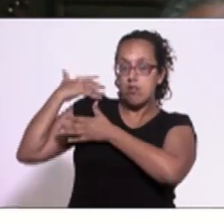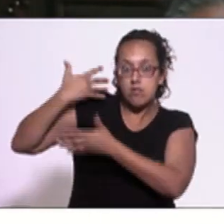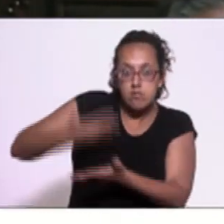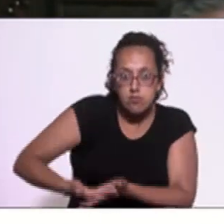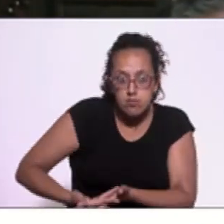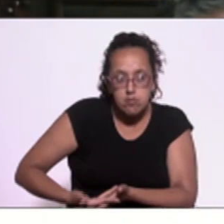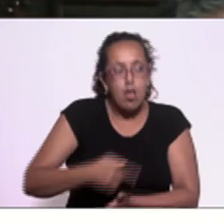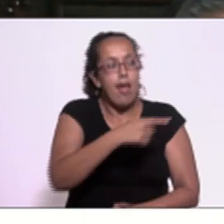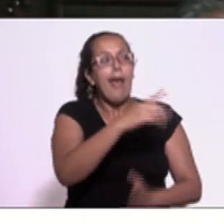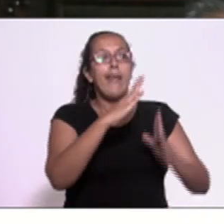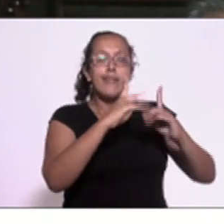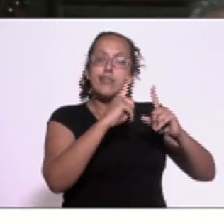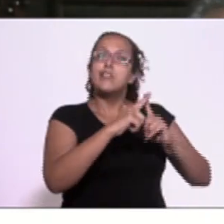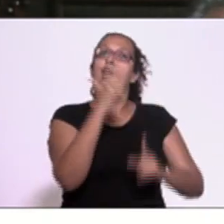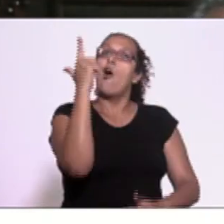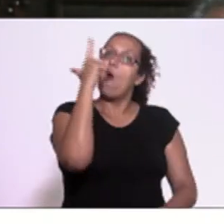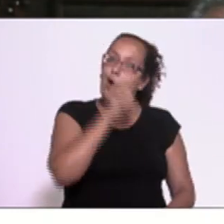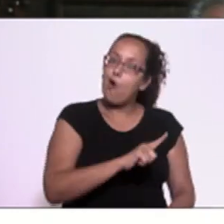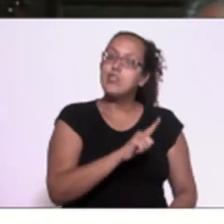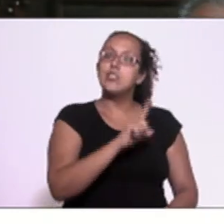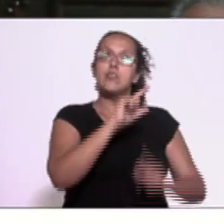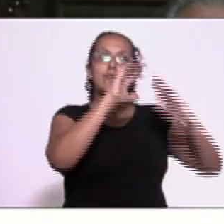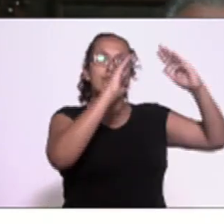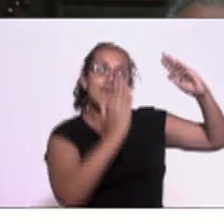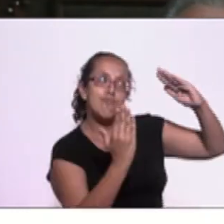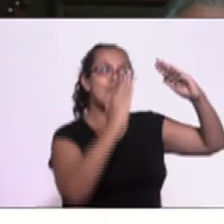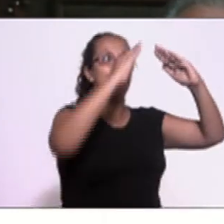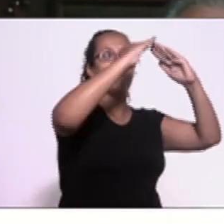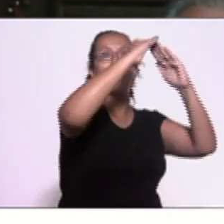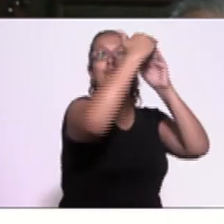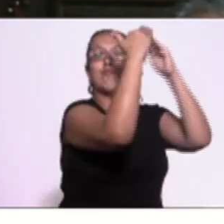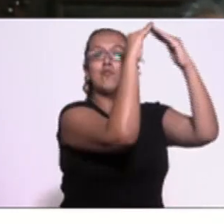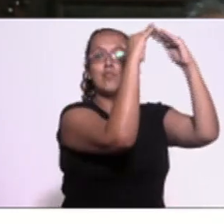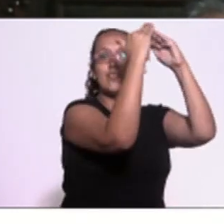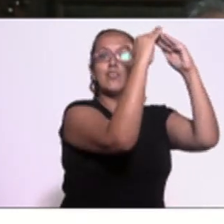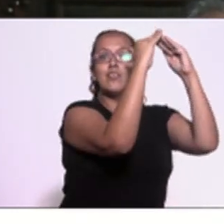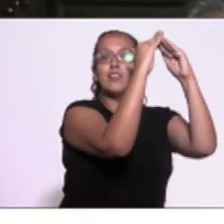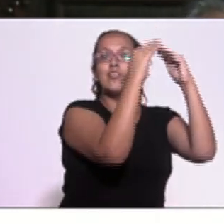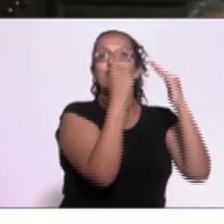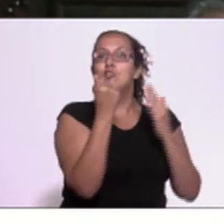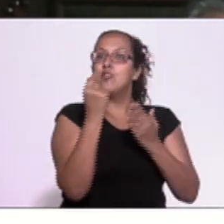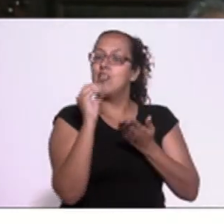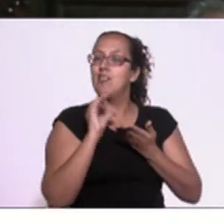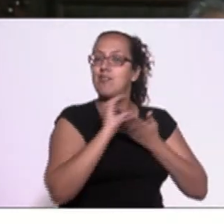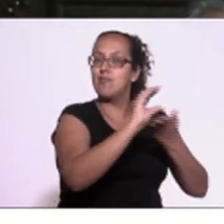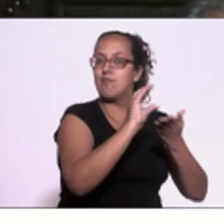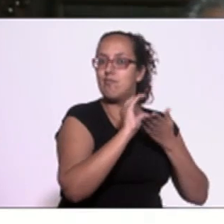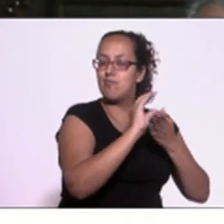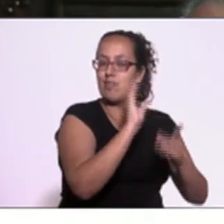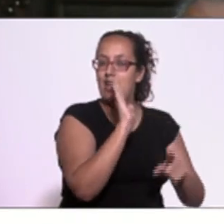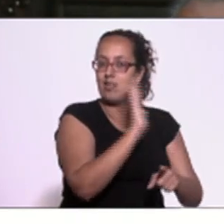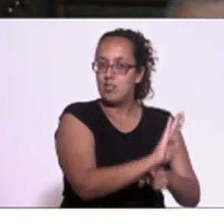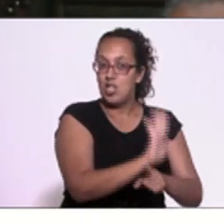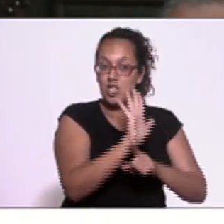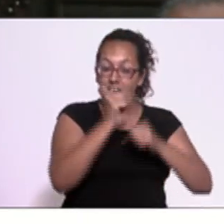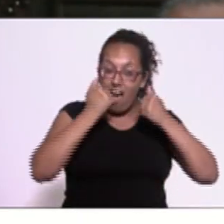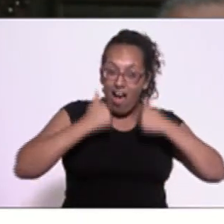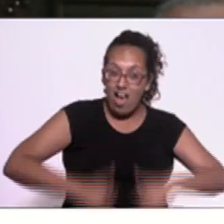pôde a igreja recuperar o teto com os parcos recursos de que dispõe. Se